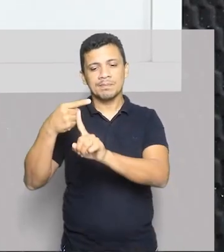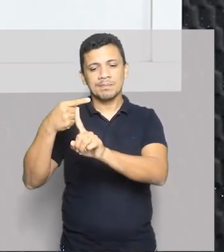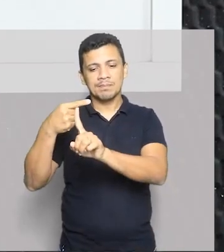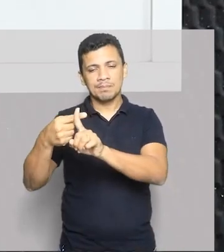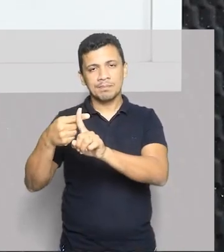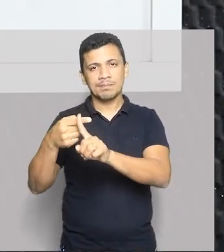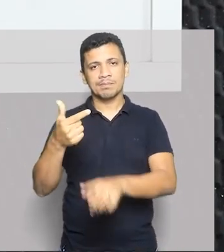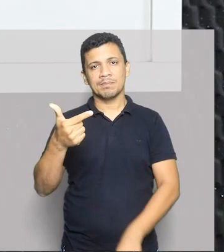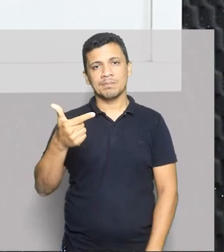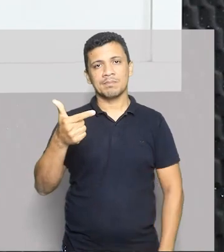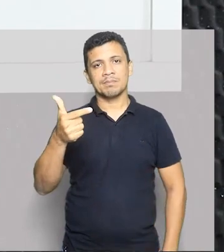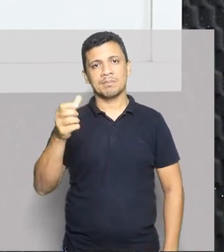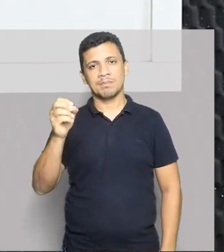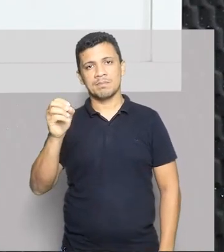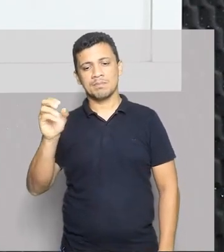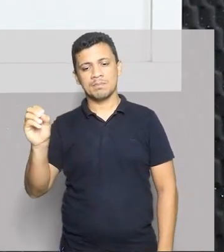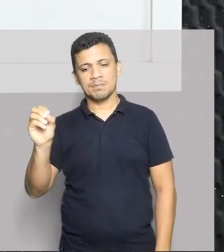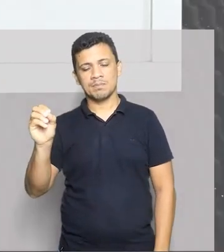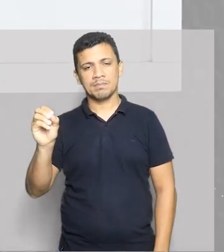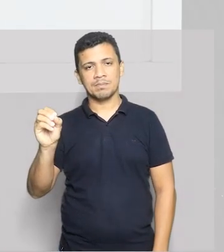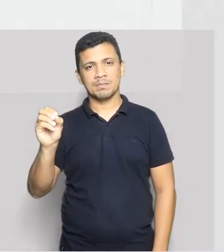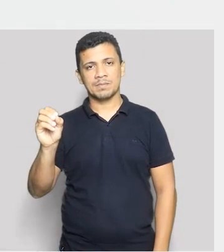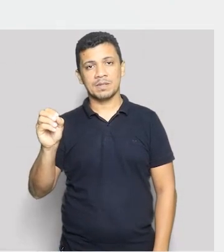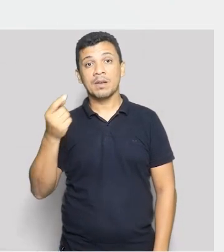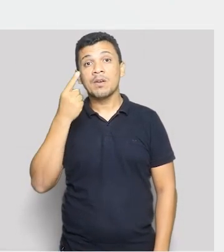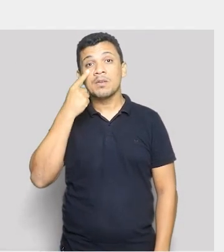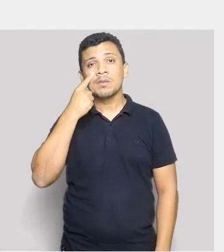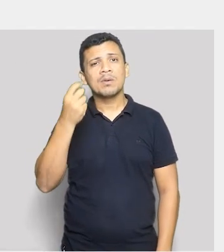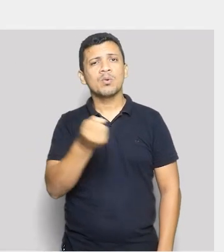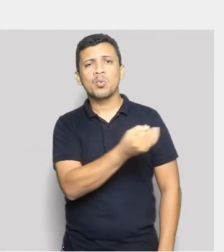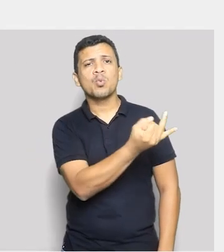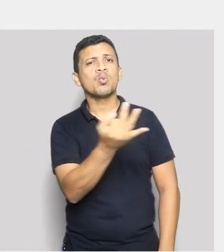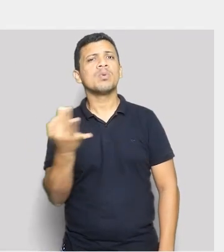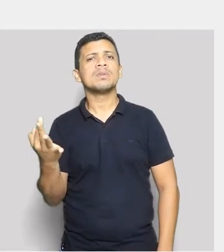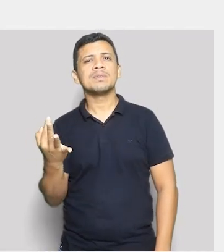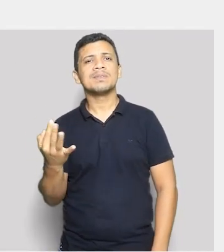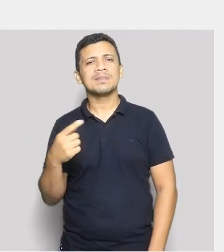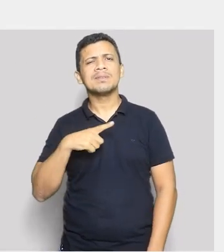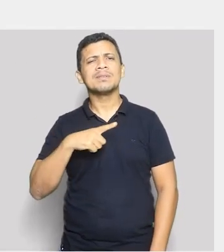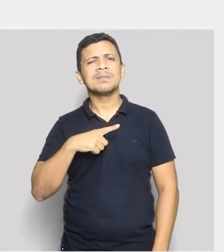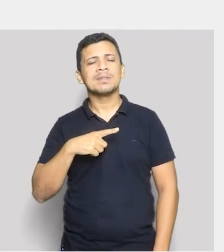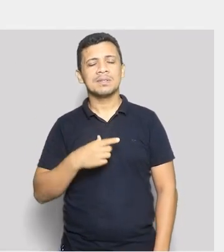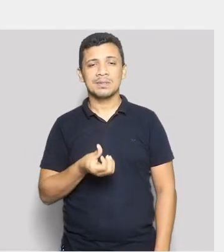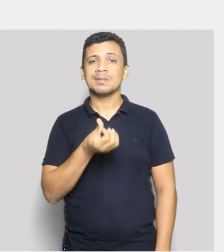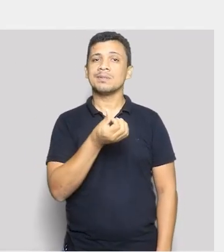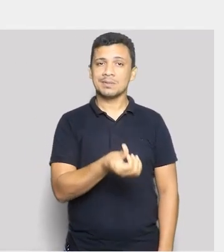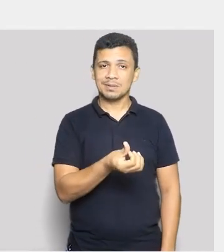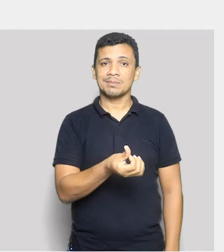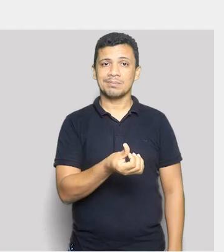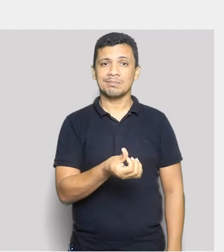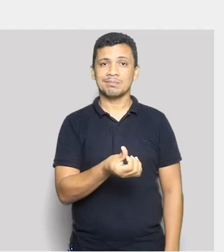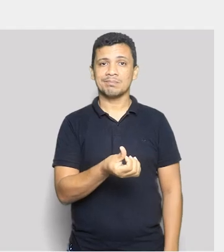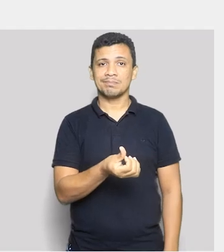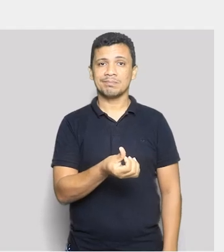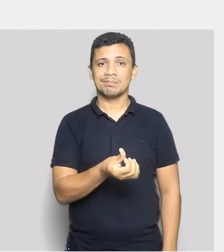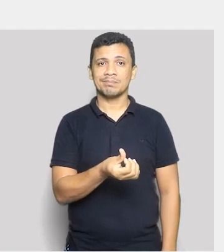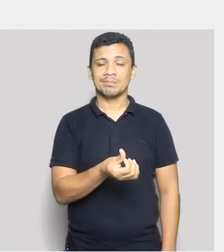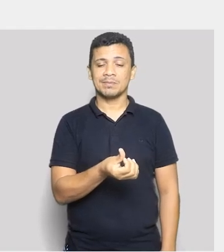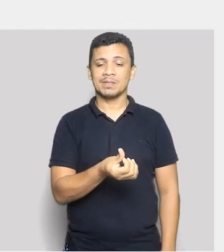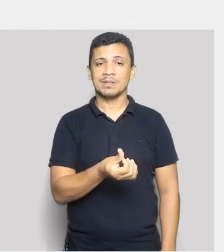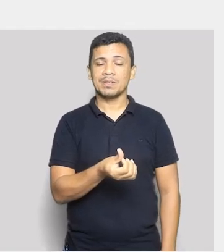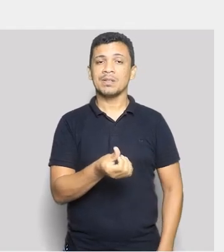mais o 200, que é o último. E agora eu vou ver quantos elementos eu tenho. Tenho aqui também 6 elementos,